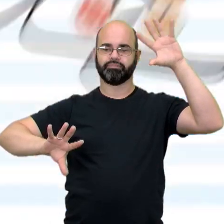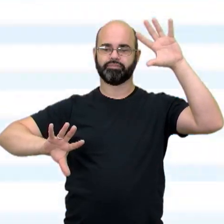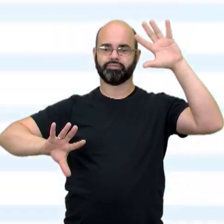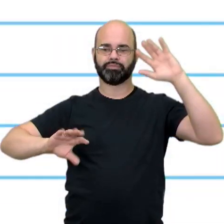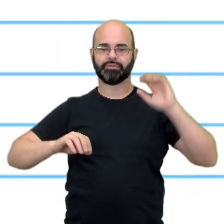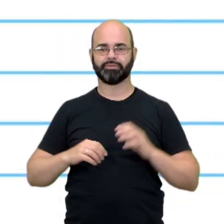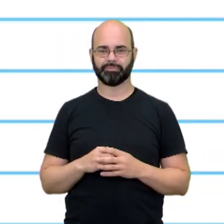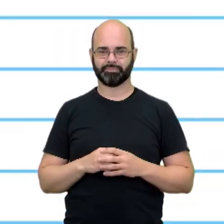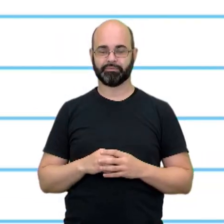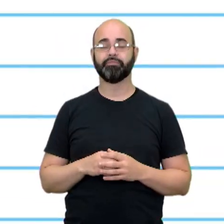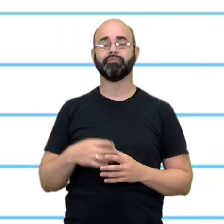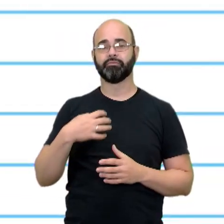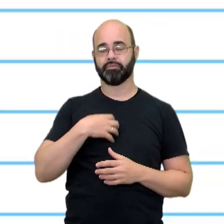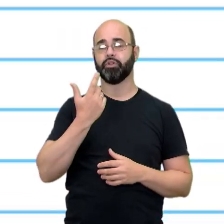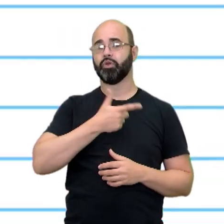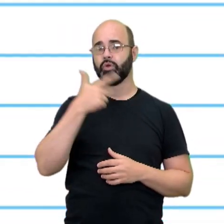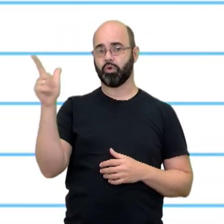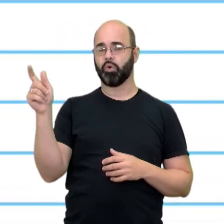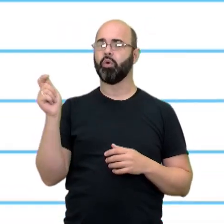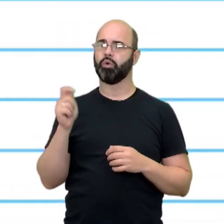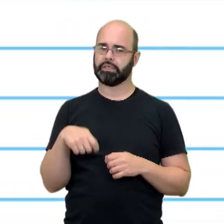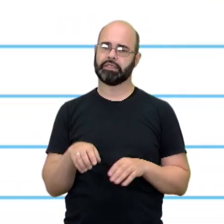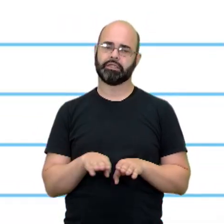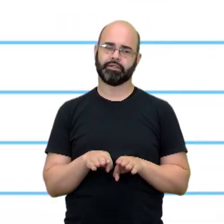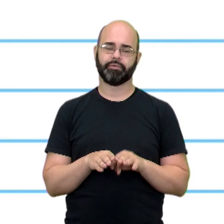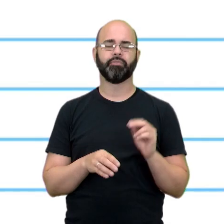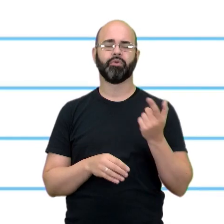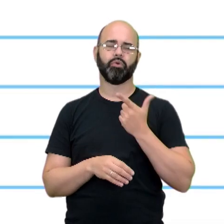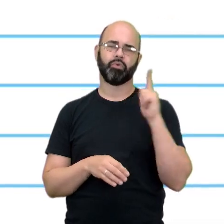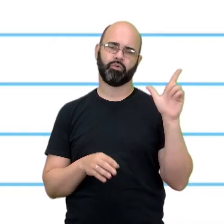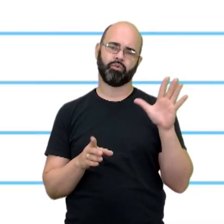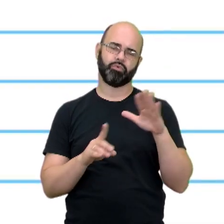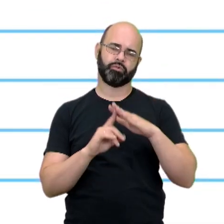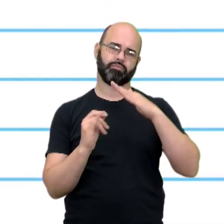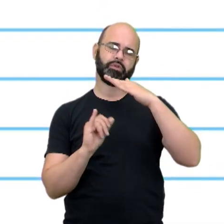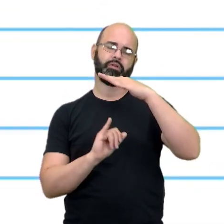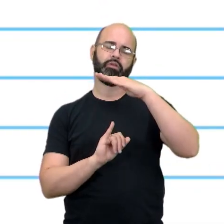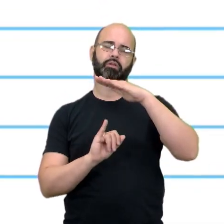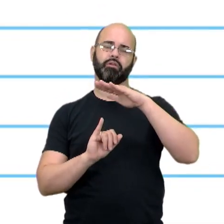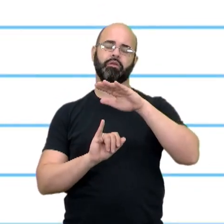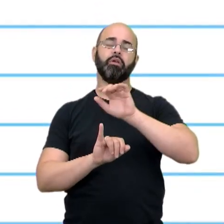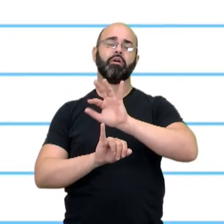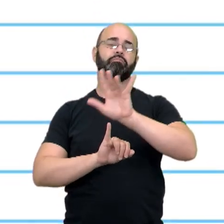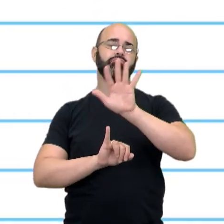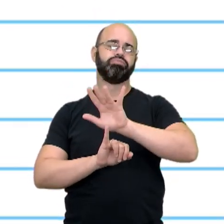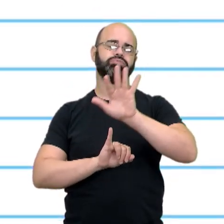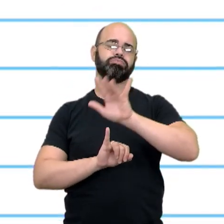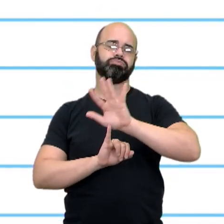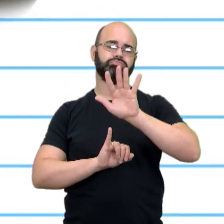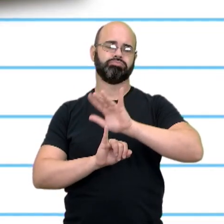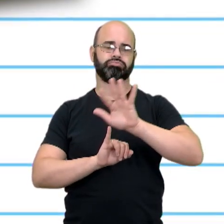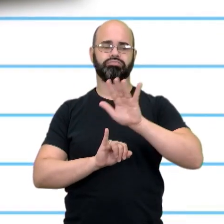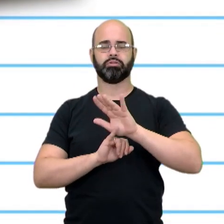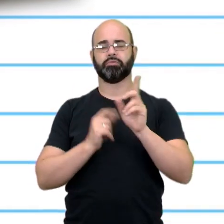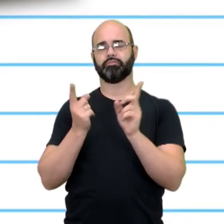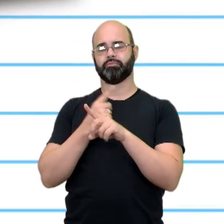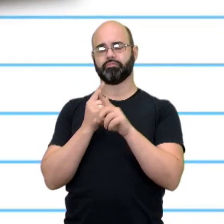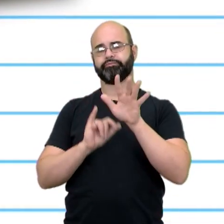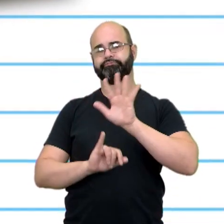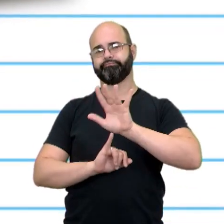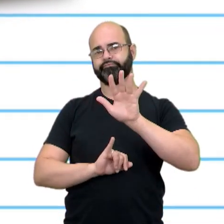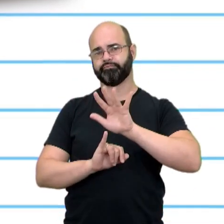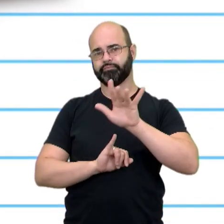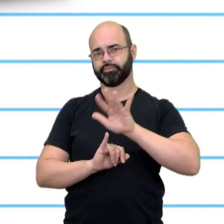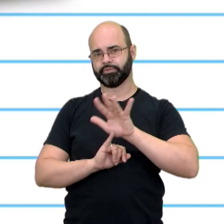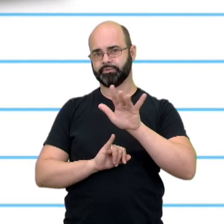para o crescimento. Nos dias atuais, outras atividades além da industrialização, tais como serviços de logística, contribuem para o aumento